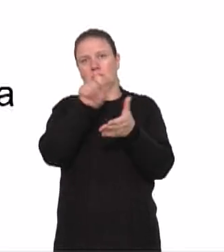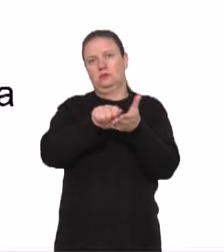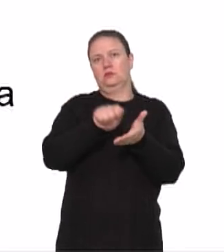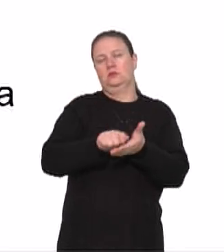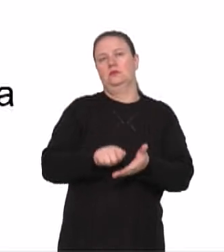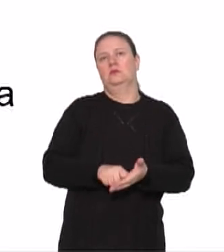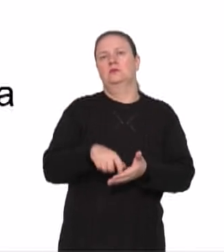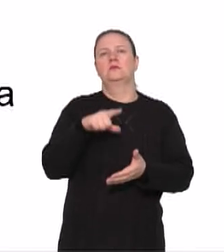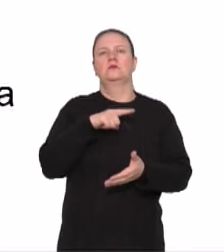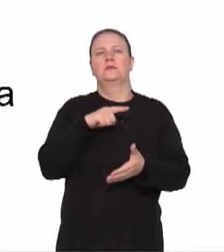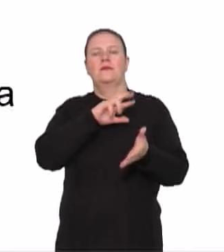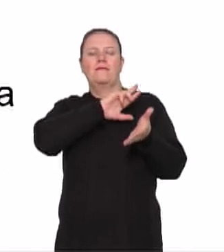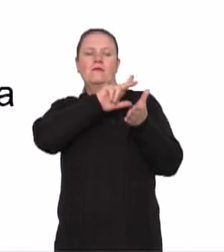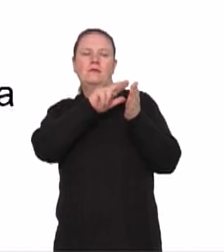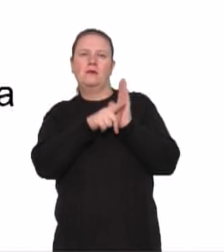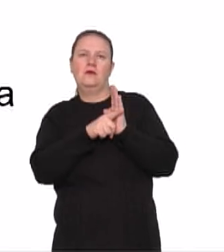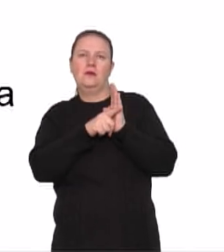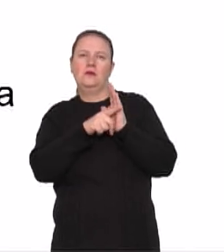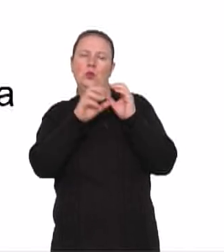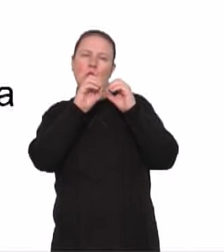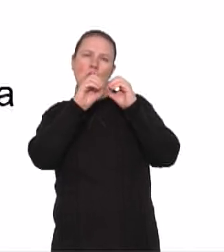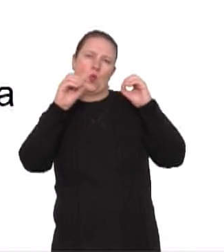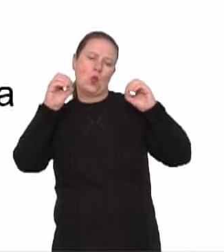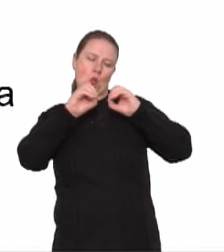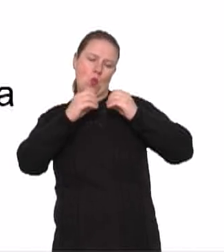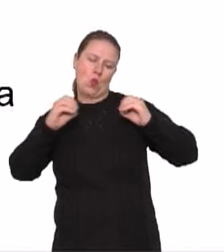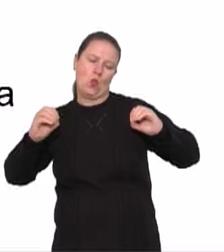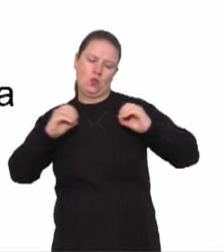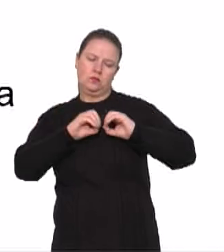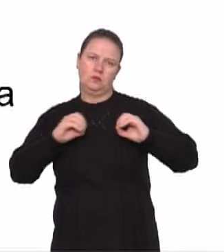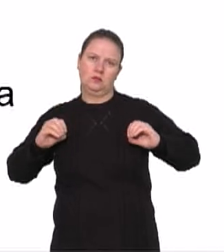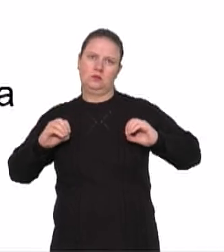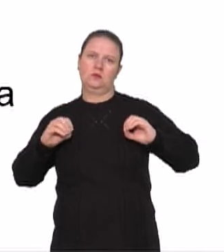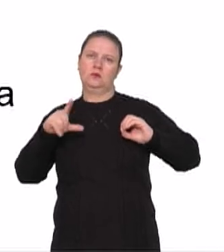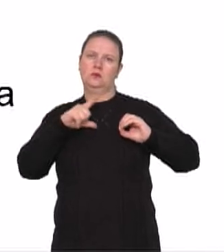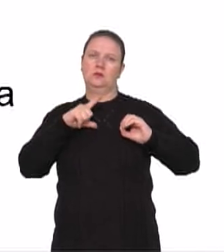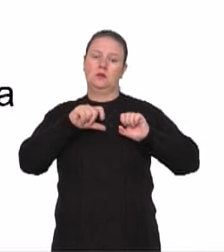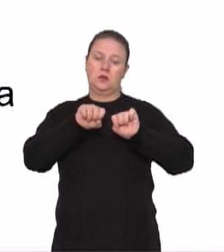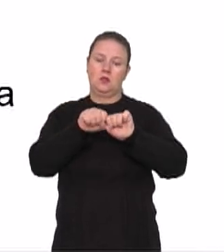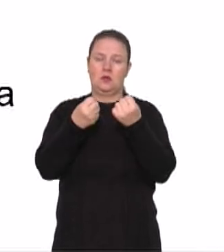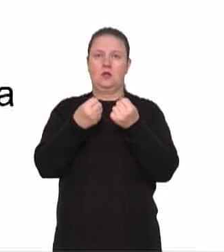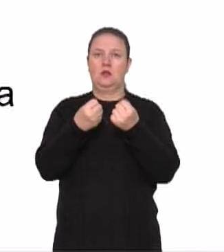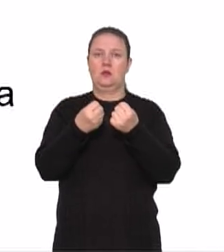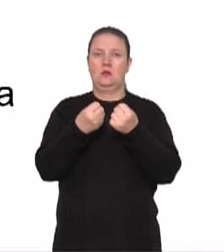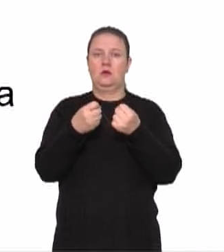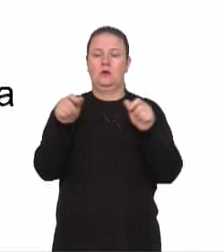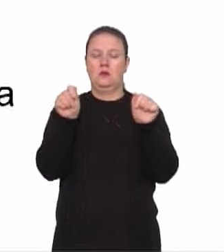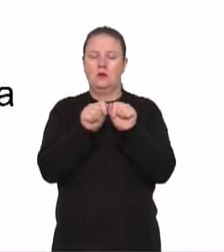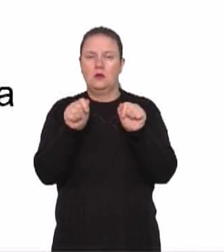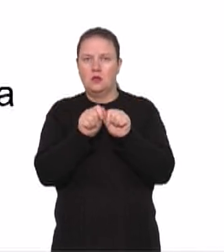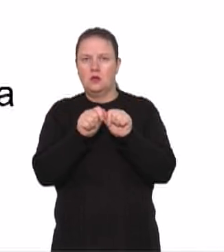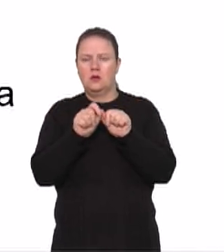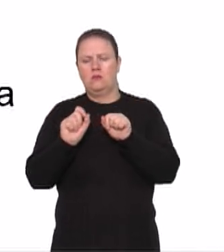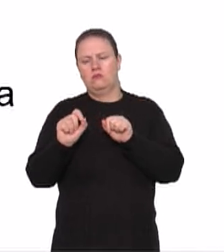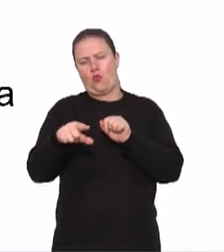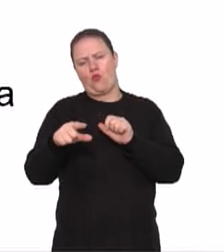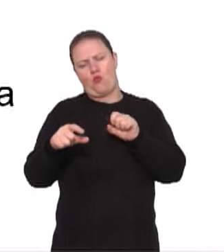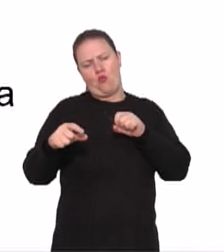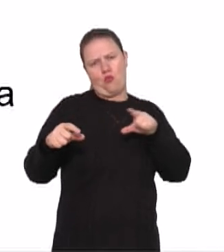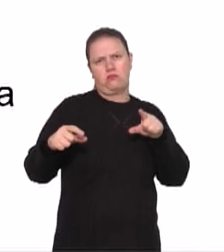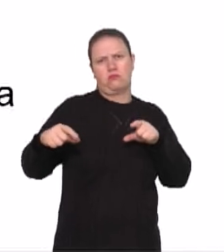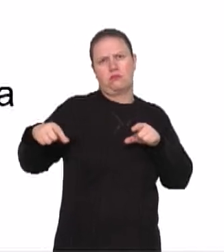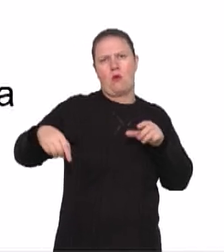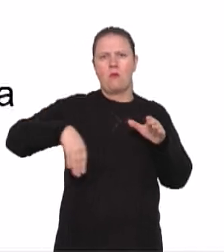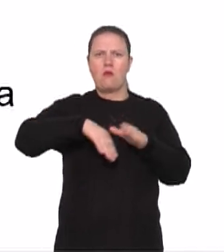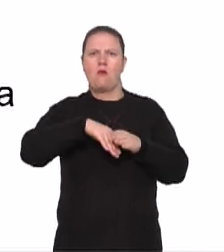tem várias orações. Então, quais são elas? Quebra, que é verbo transitivo direto, faz, toca, marca, bate,